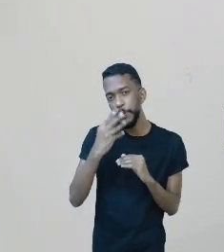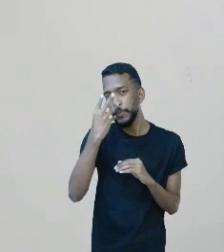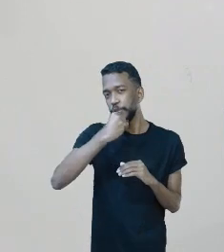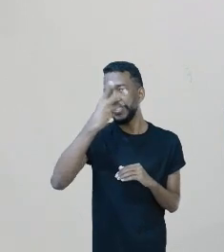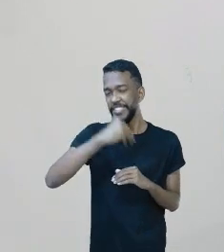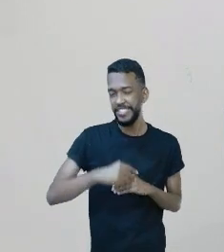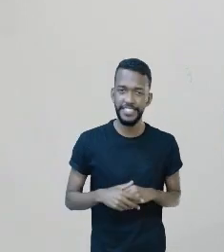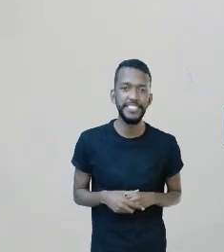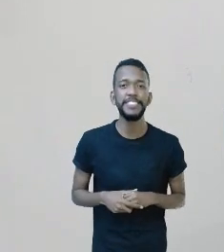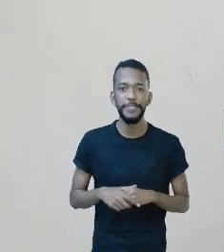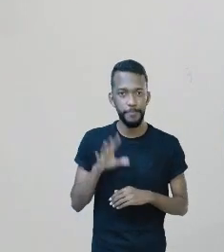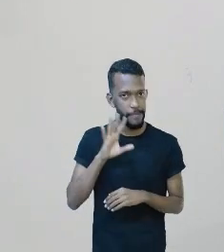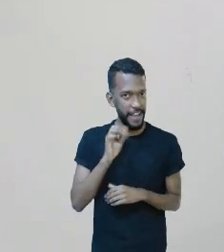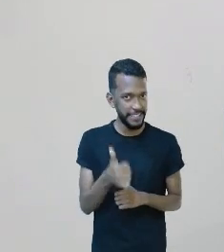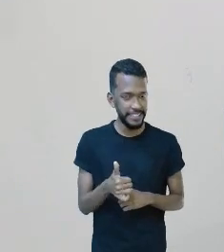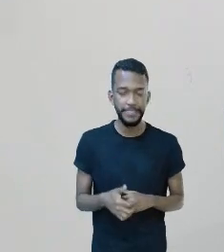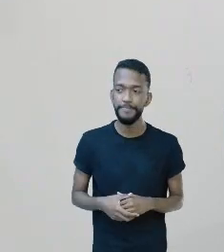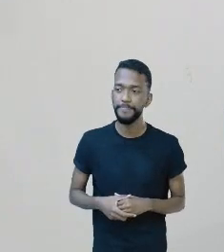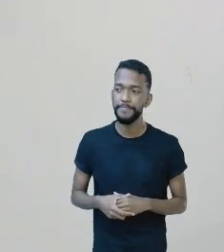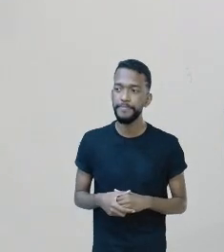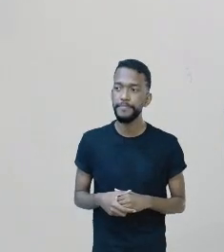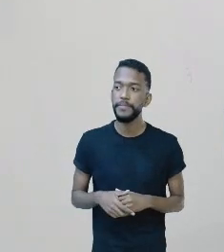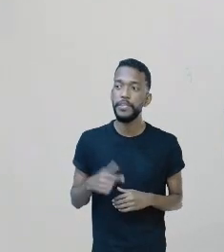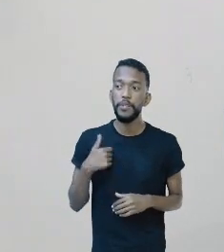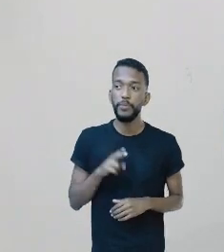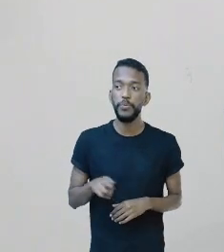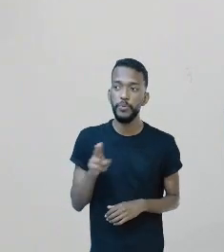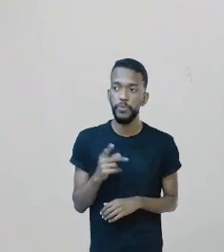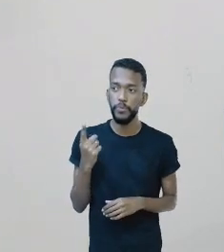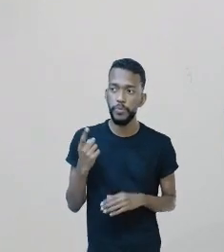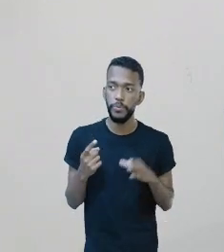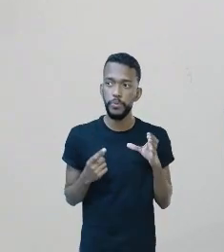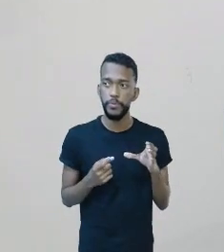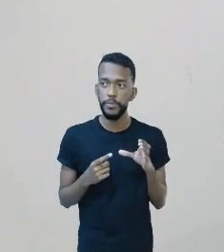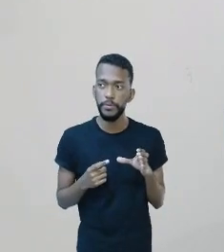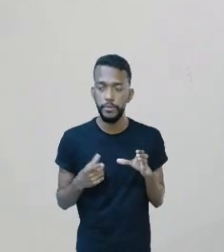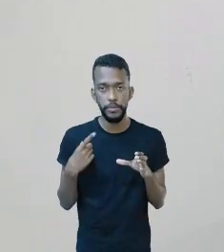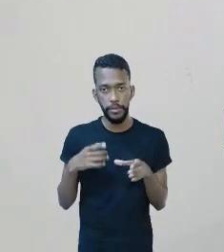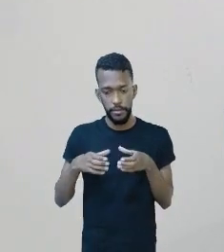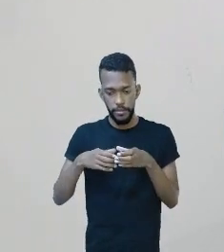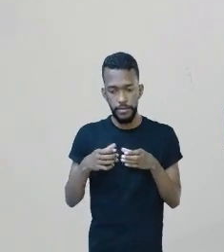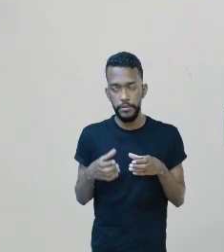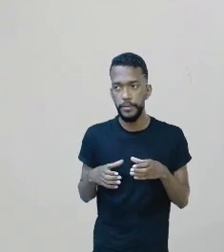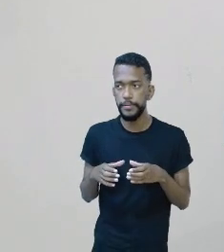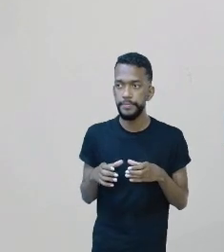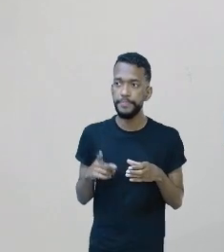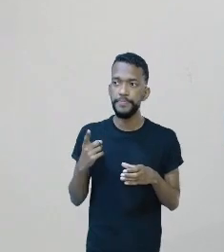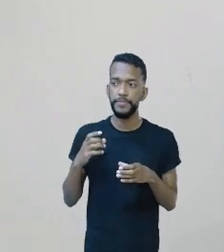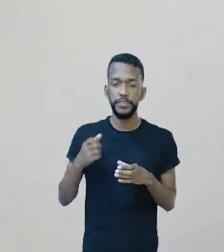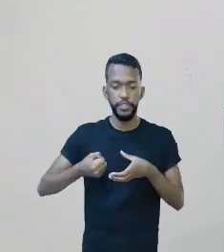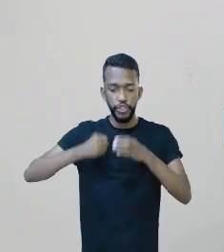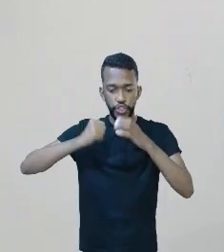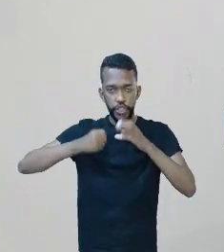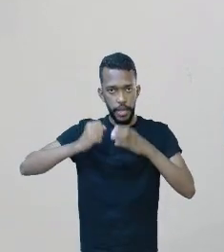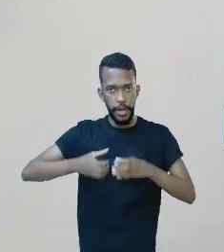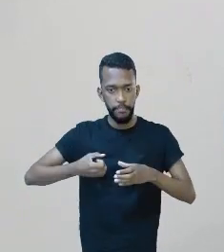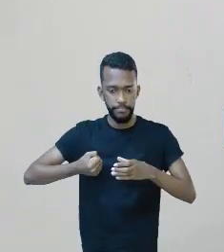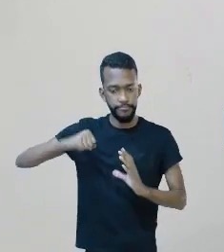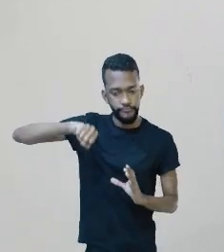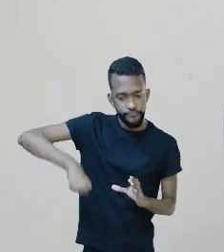pra ficar bem massa. E eu utilizei um copinho medidor, uma xícara medidora,